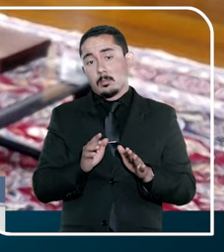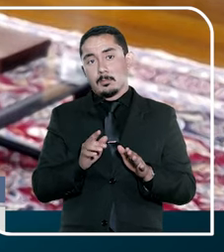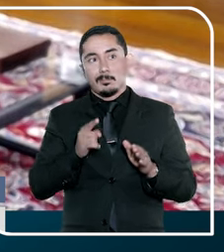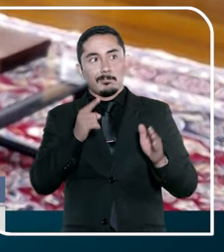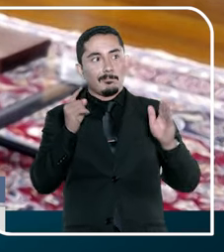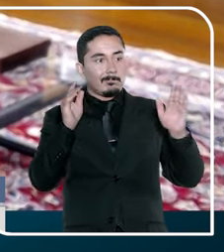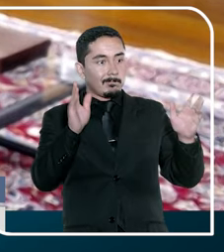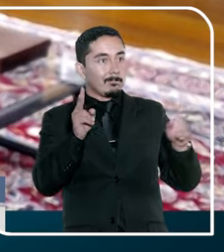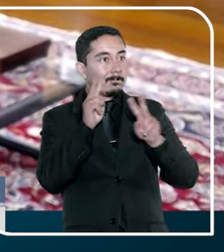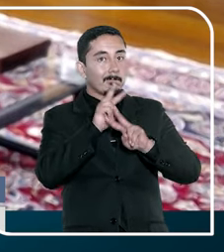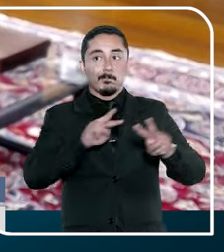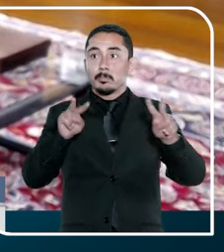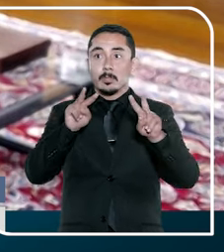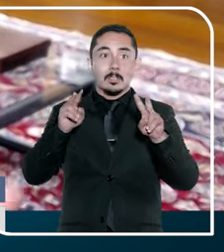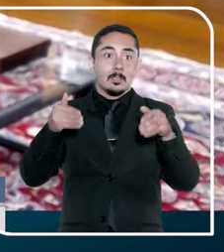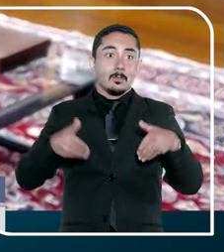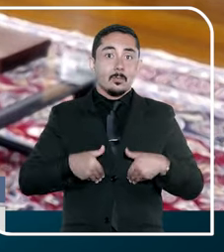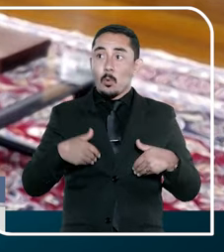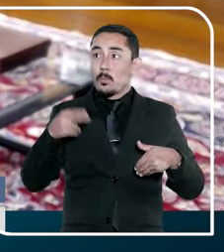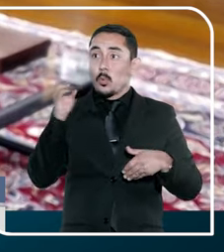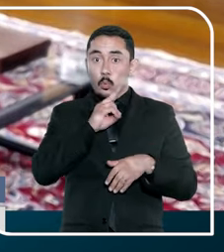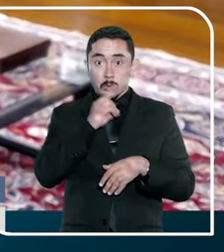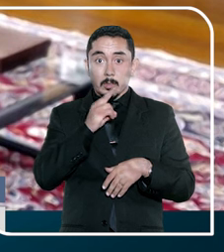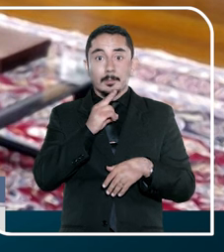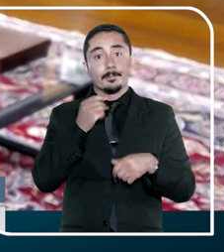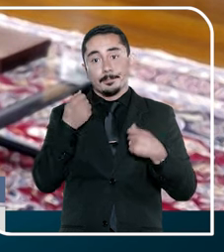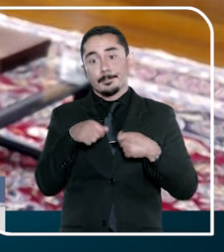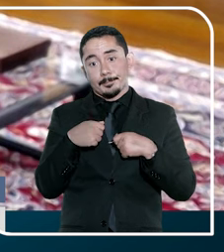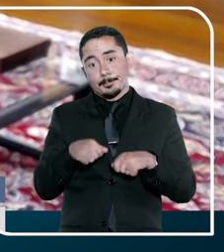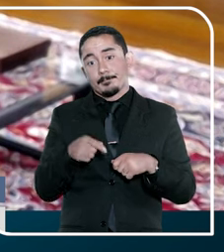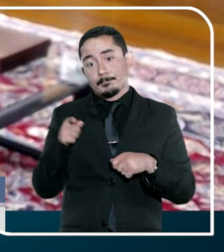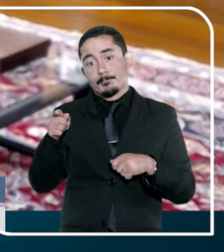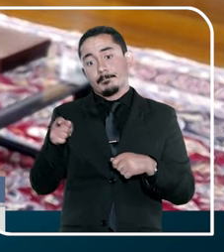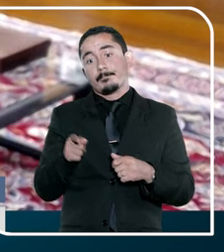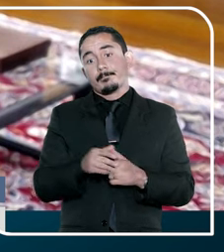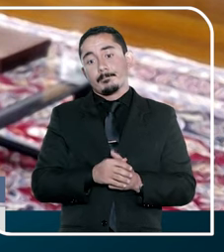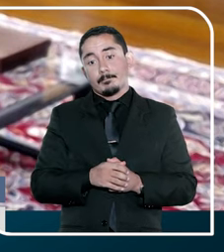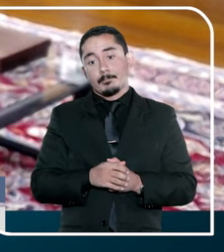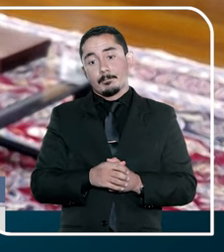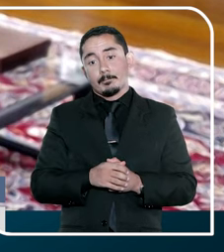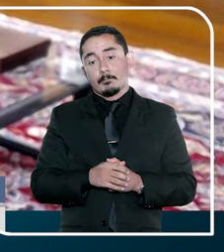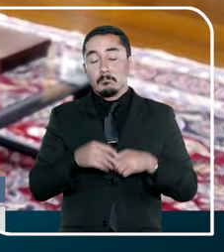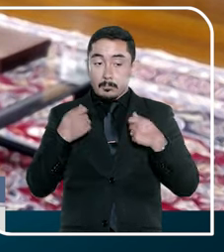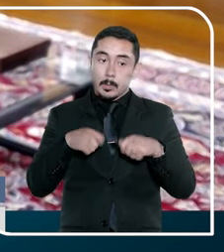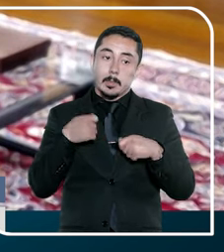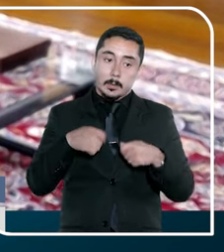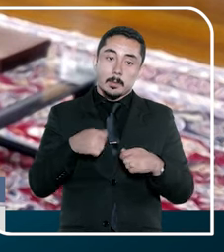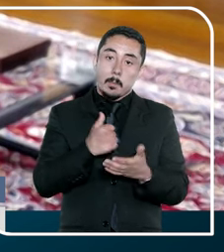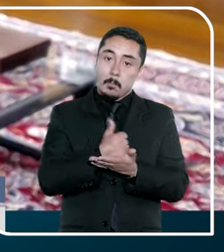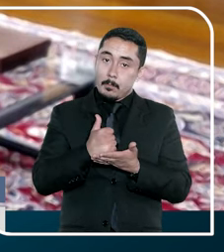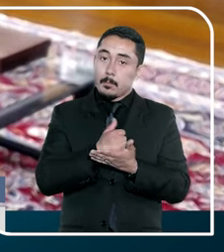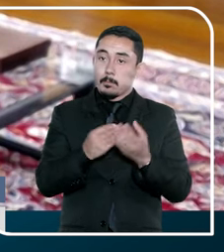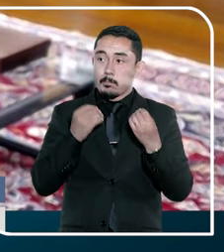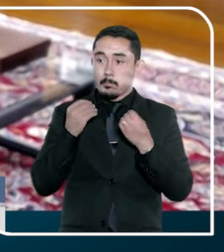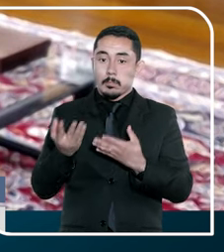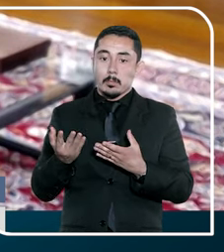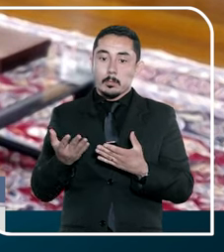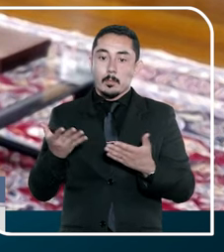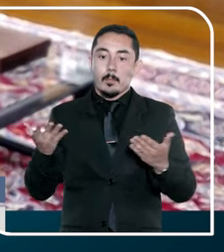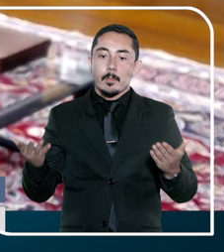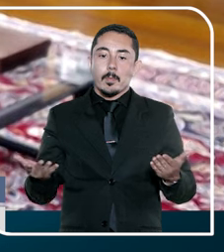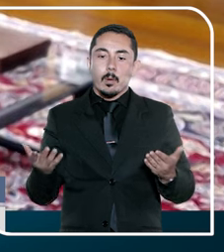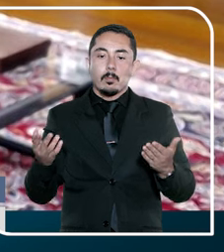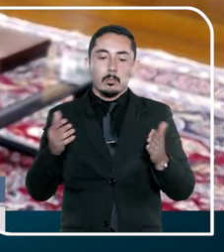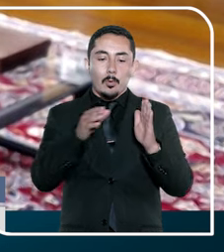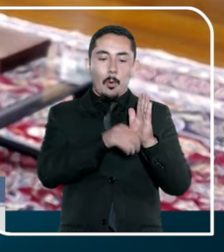fome enfim de de urgência para satisfazer este esta necessidade básica né então flutto fério é uma coisa